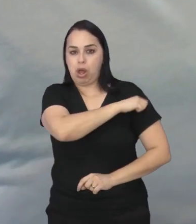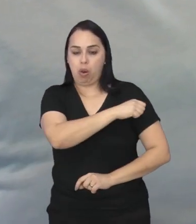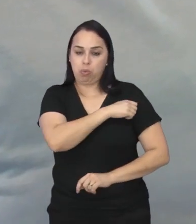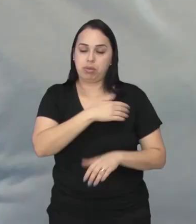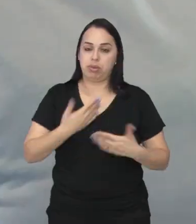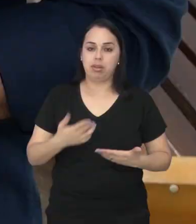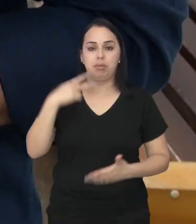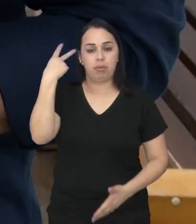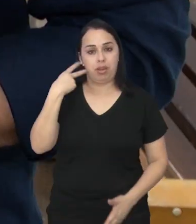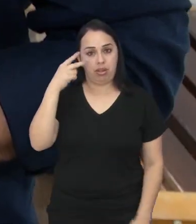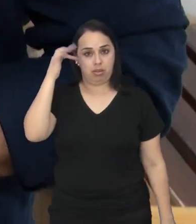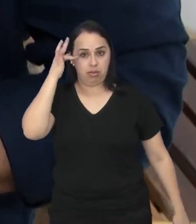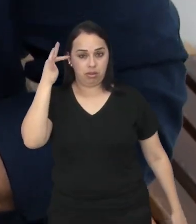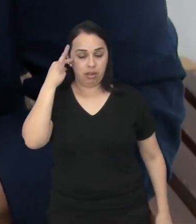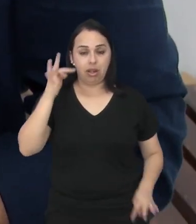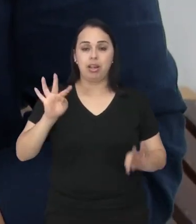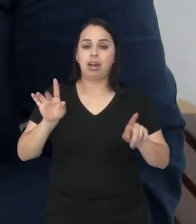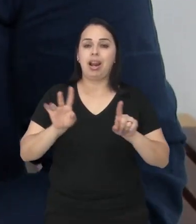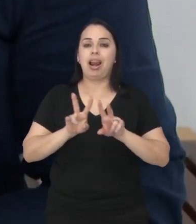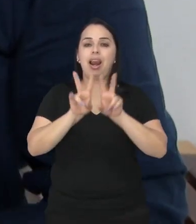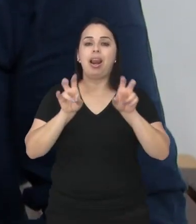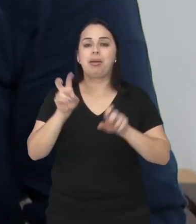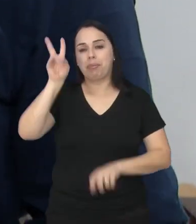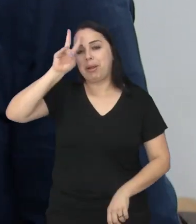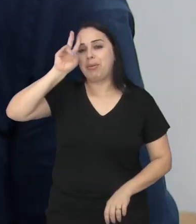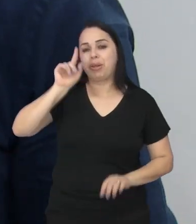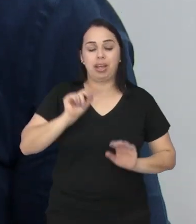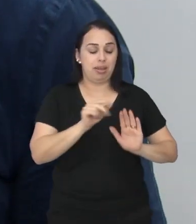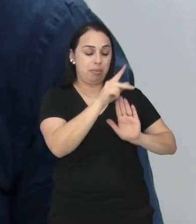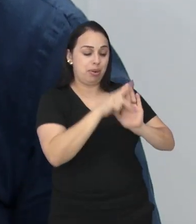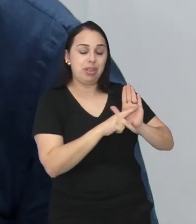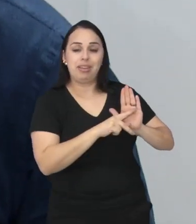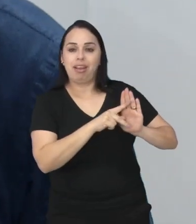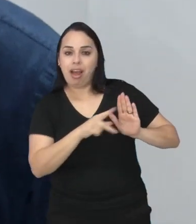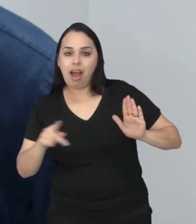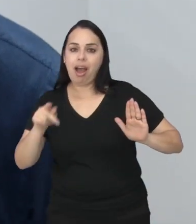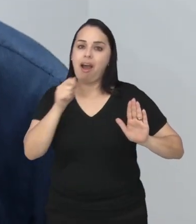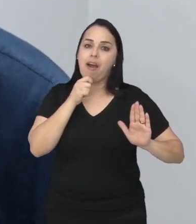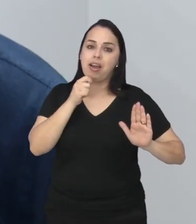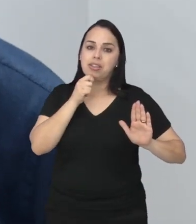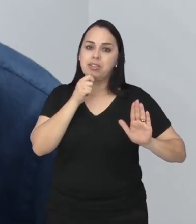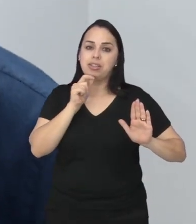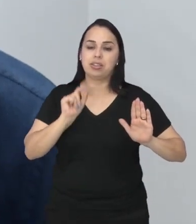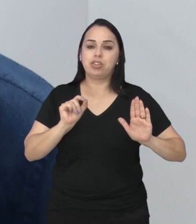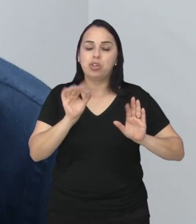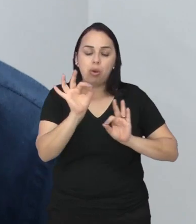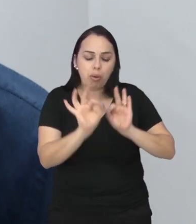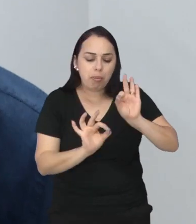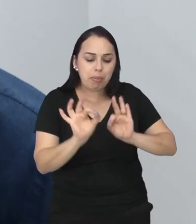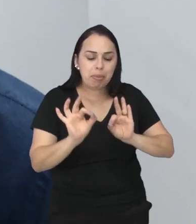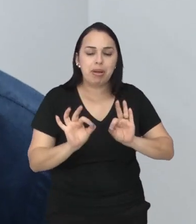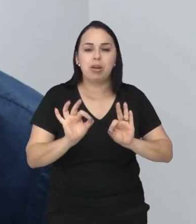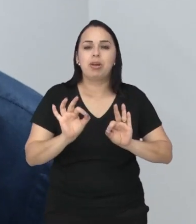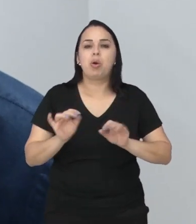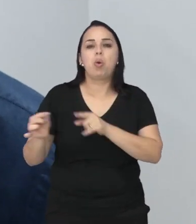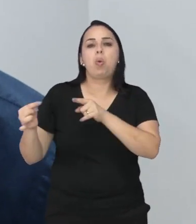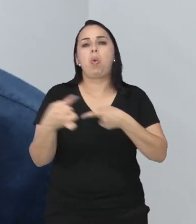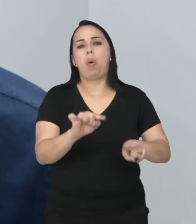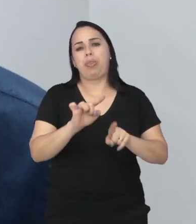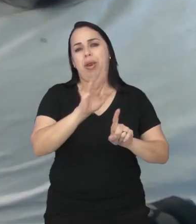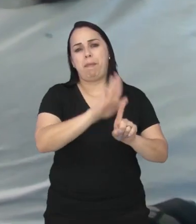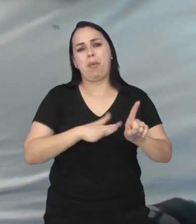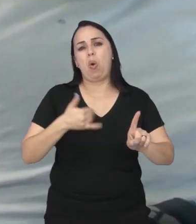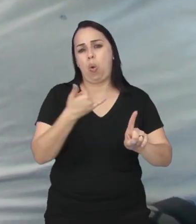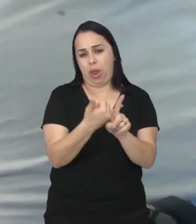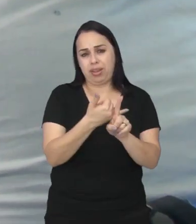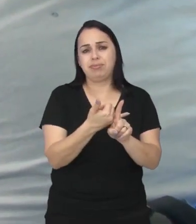nas escolas. O vereador Tomás salienta que um projeto está em tramitação na Casa sobre uma política de diretrizes